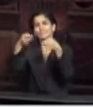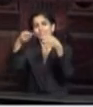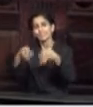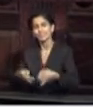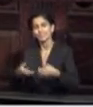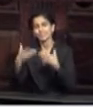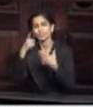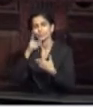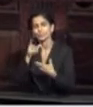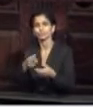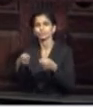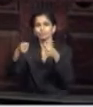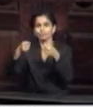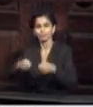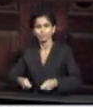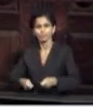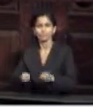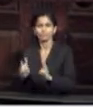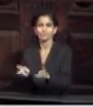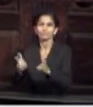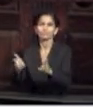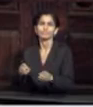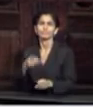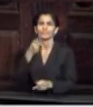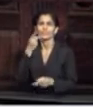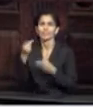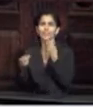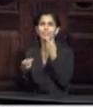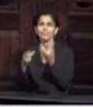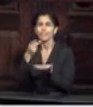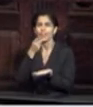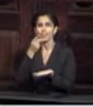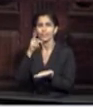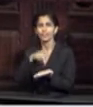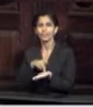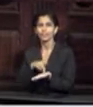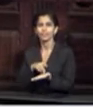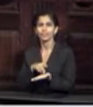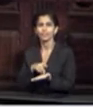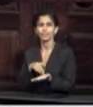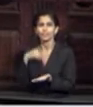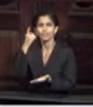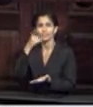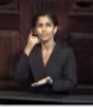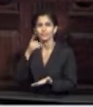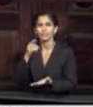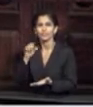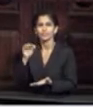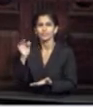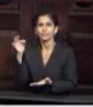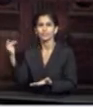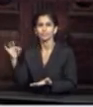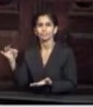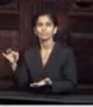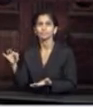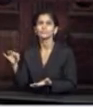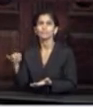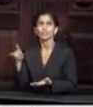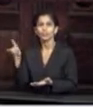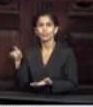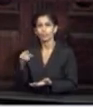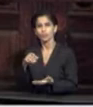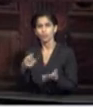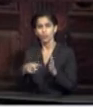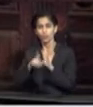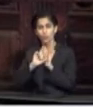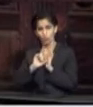daquilo que deve ser garantido. Eu estou falando, na verdade, do deputado federal Jean Willis. Ontem, o